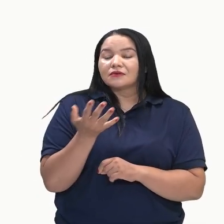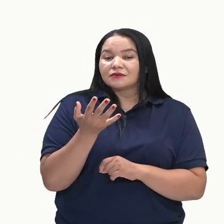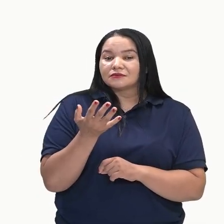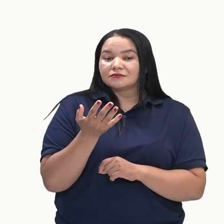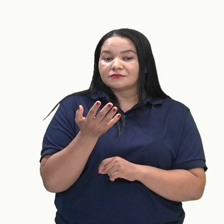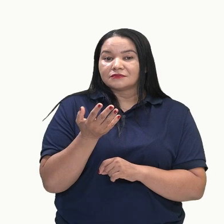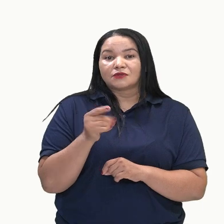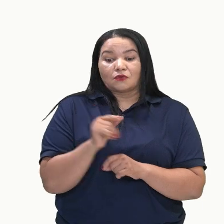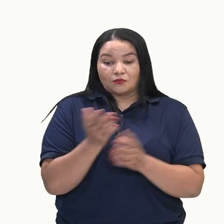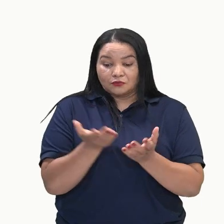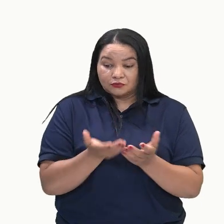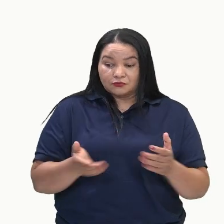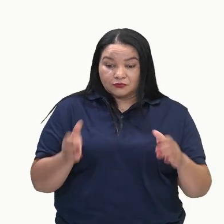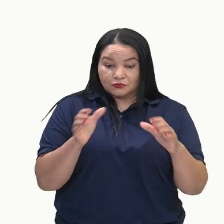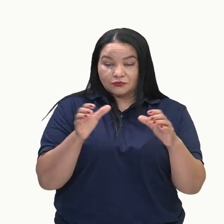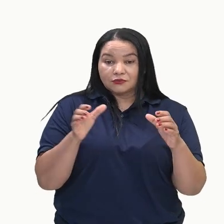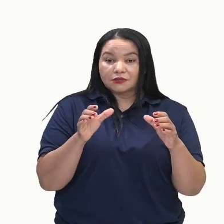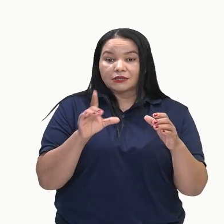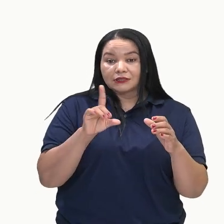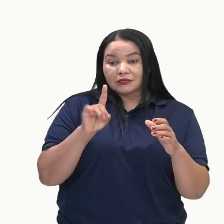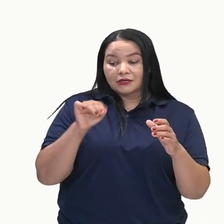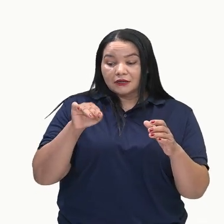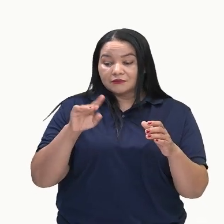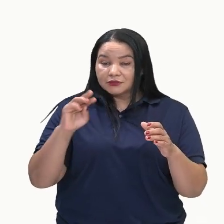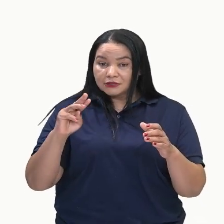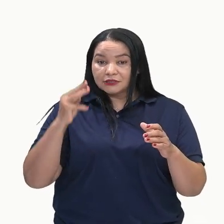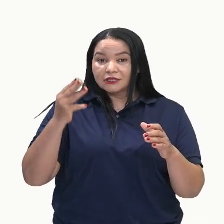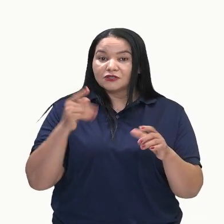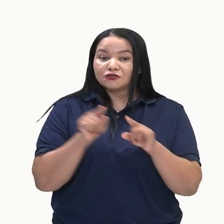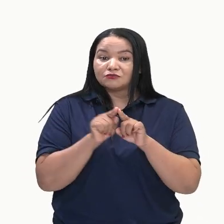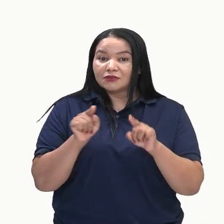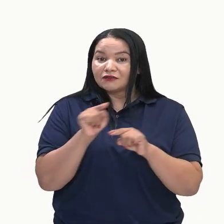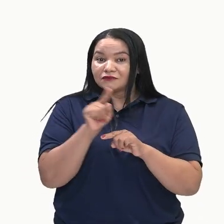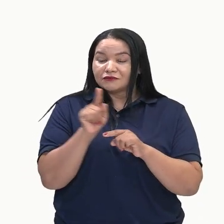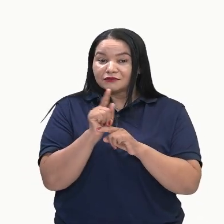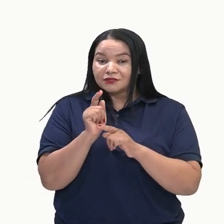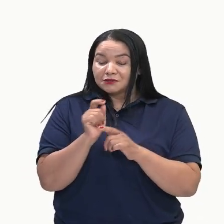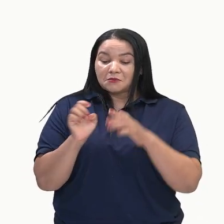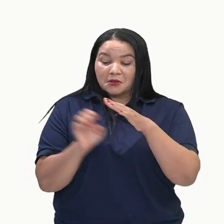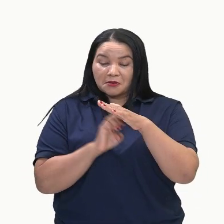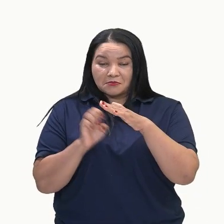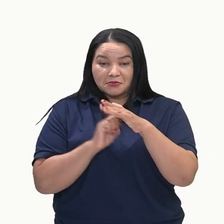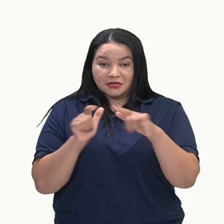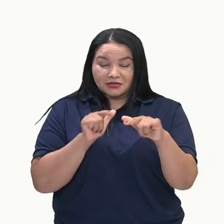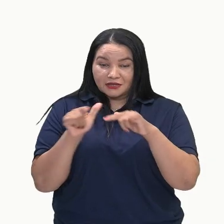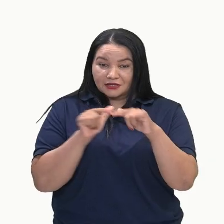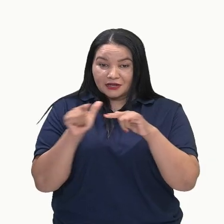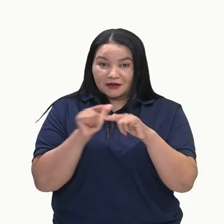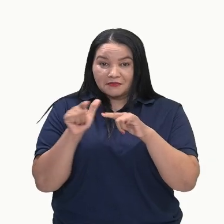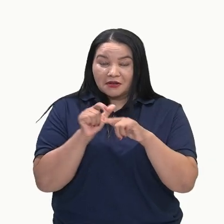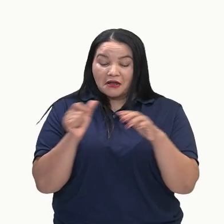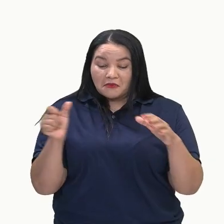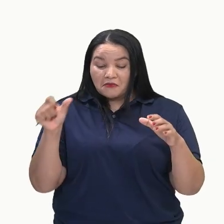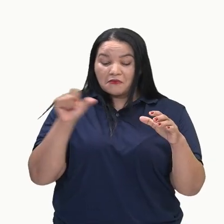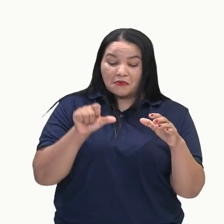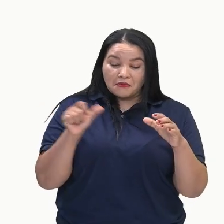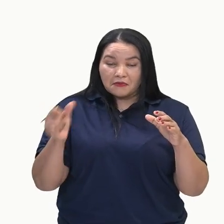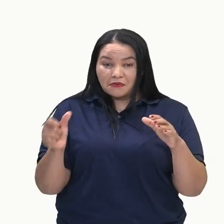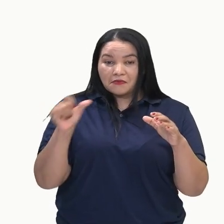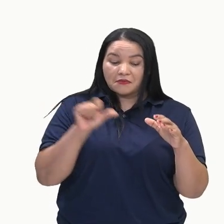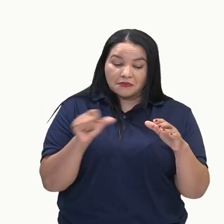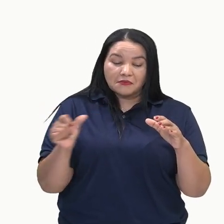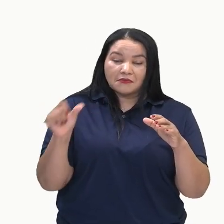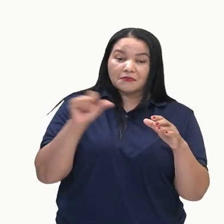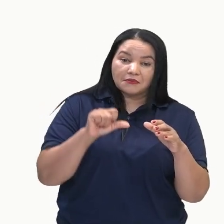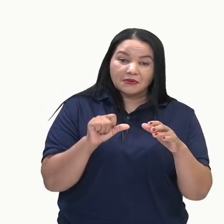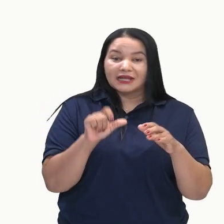decímetro cúbico, mas você foi contratado para trabalhar em uma empresa e ele quer saber quantos litros cabem lá